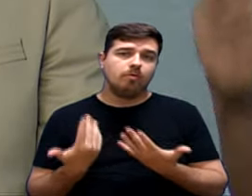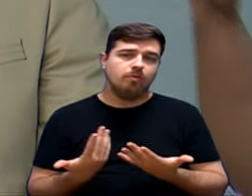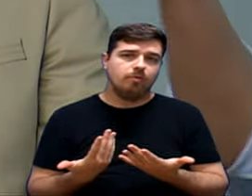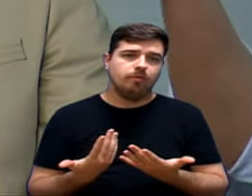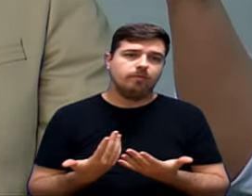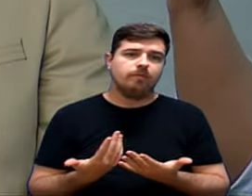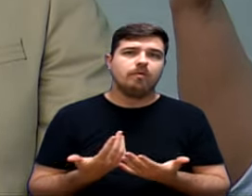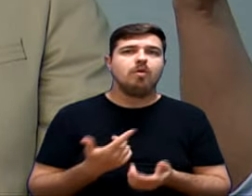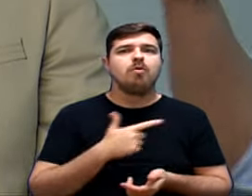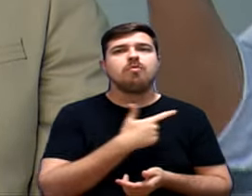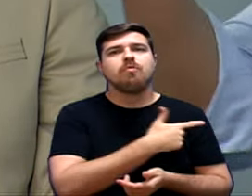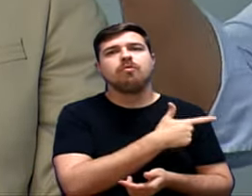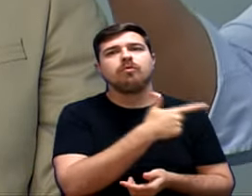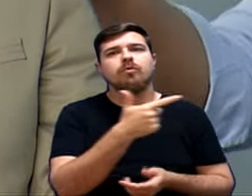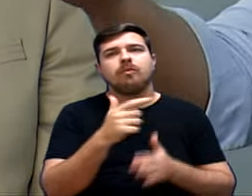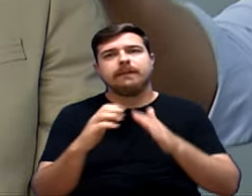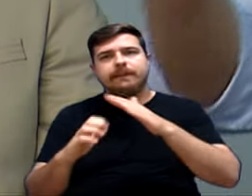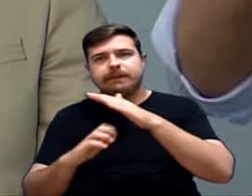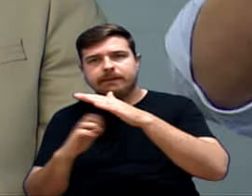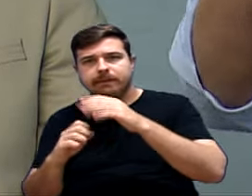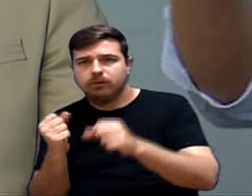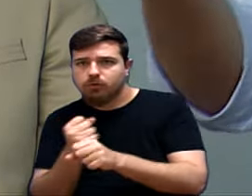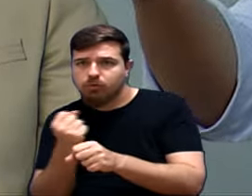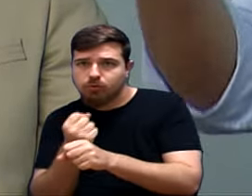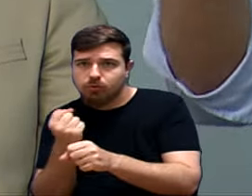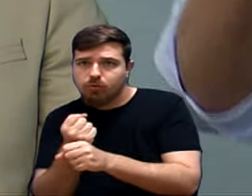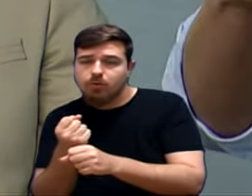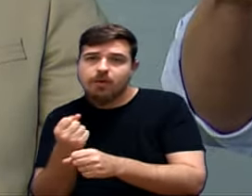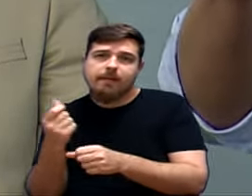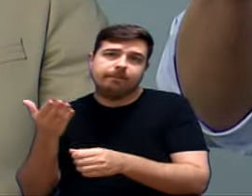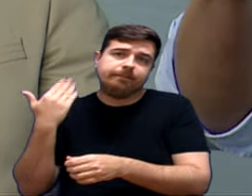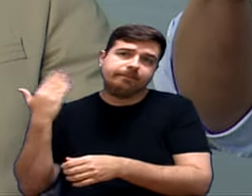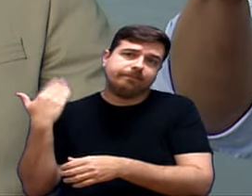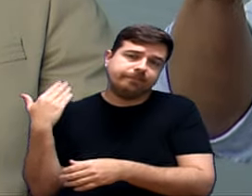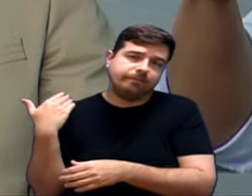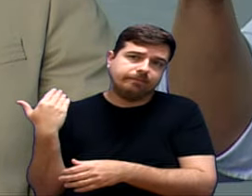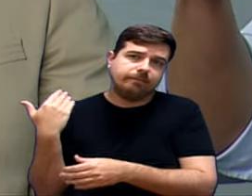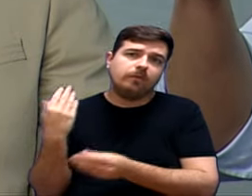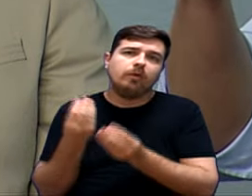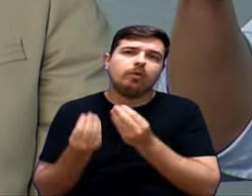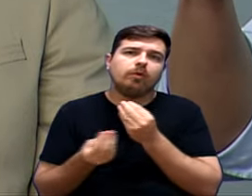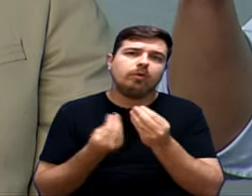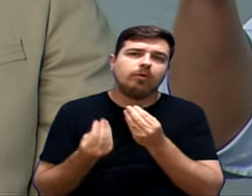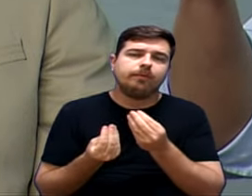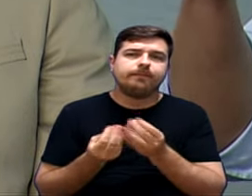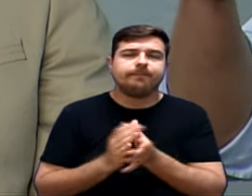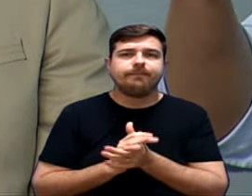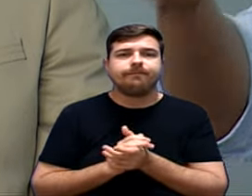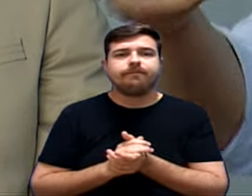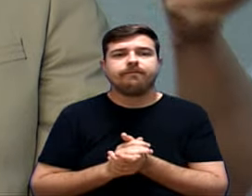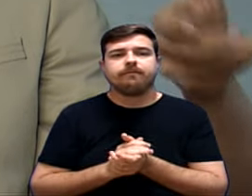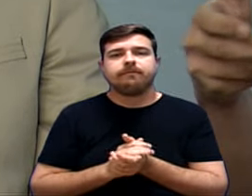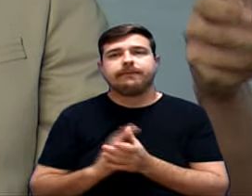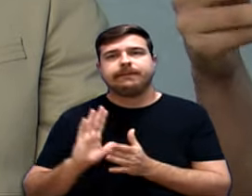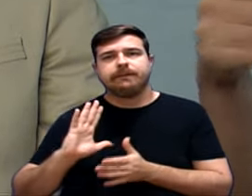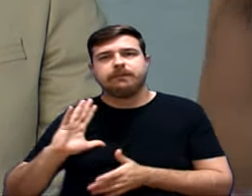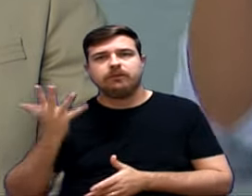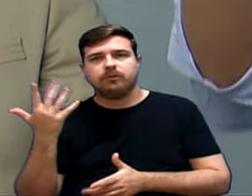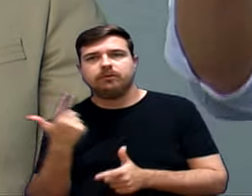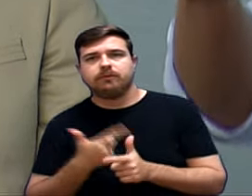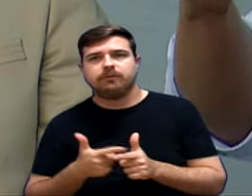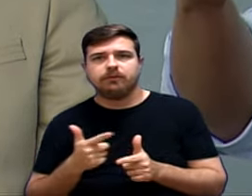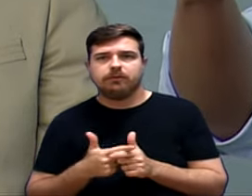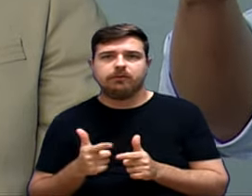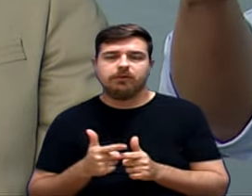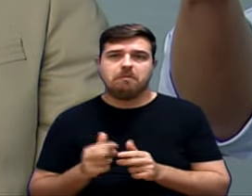ou as outras os outros Empreendimentos que construíram anteriormente e a ocasionou nesse problema mas não